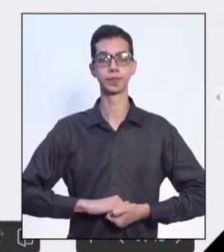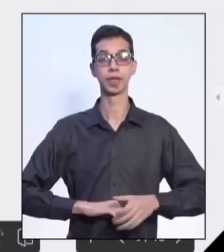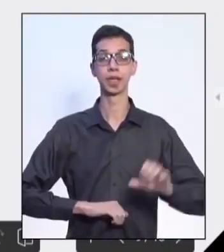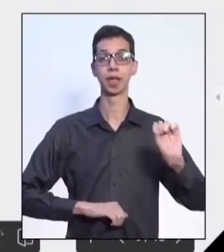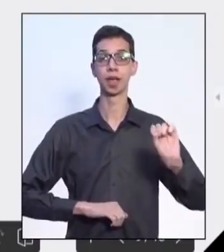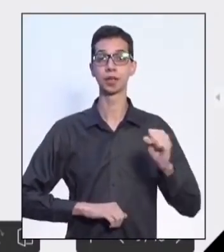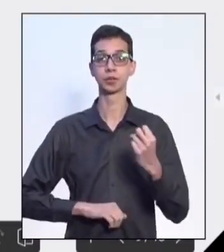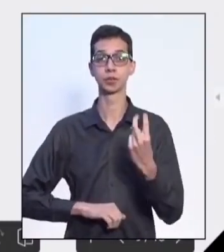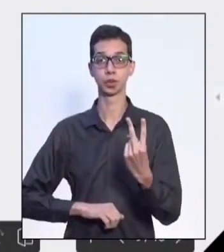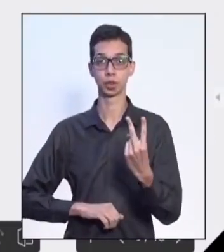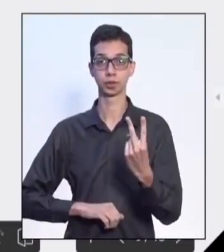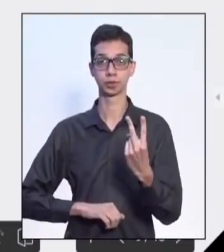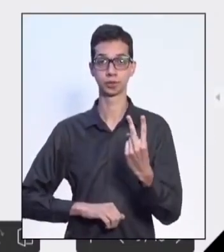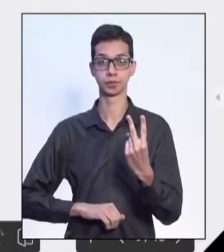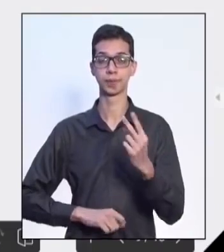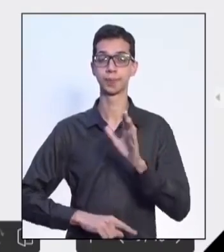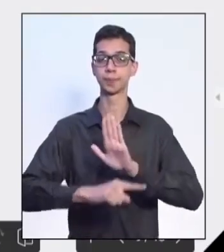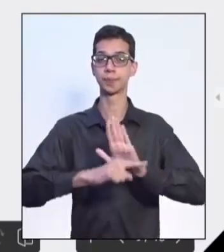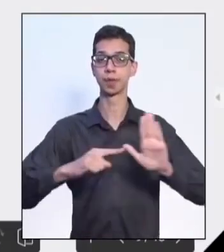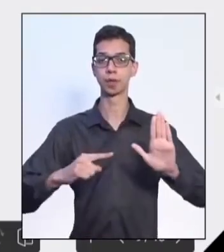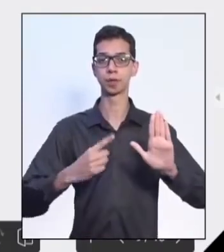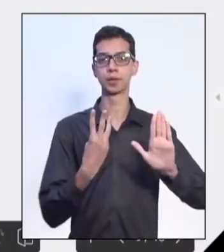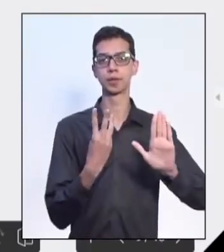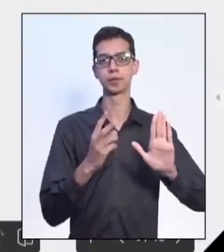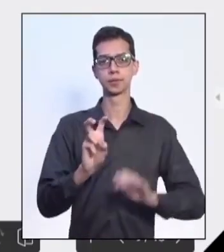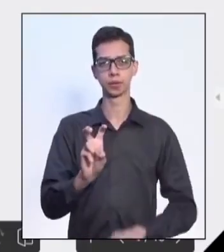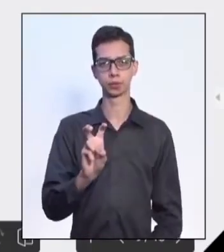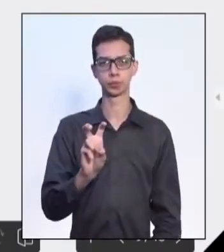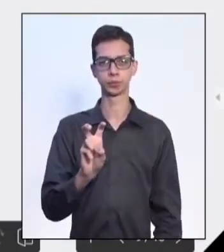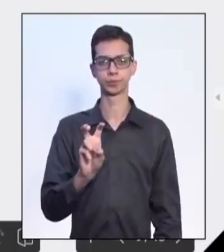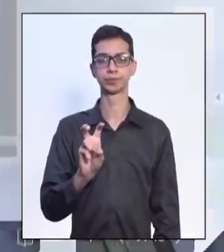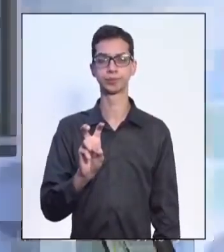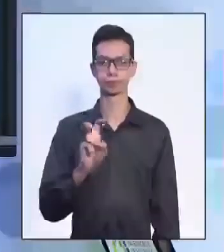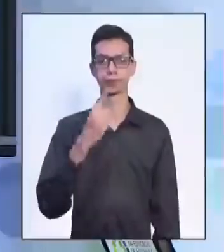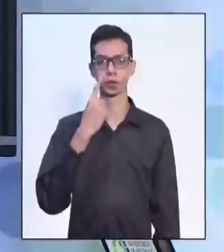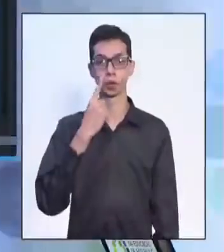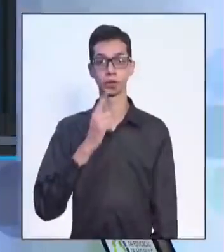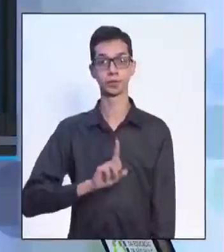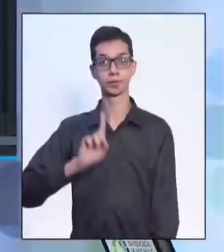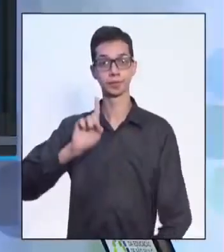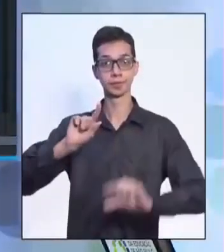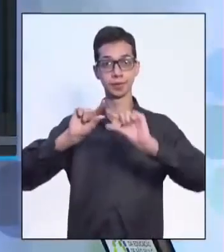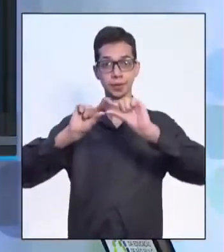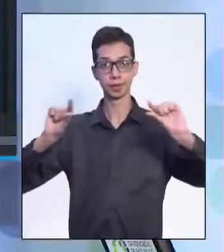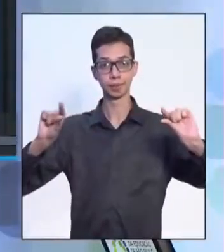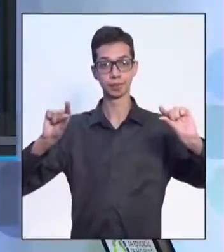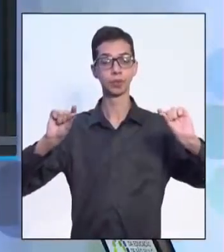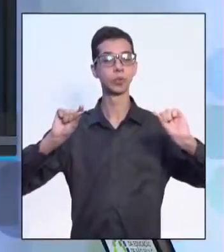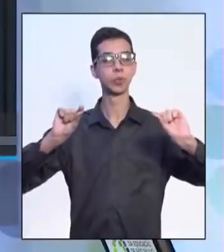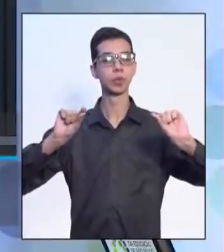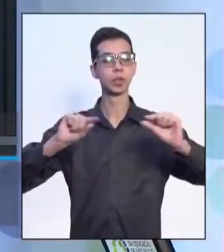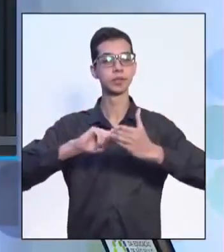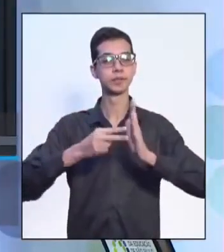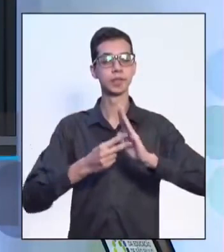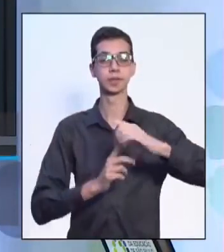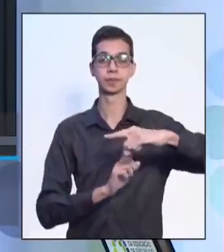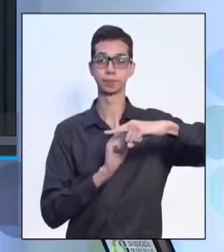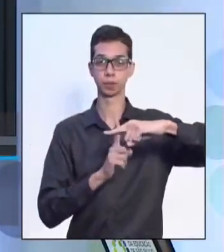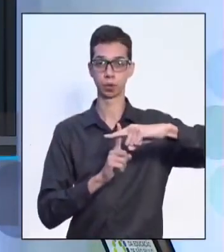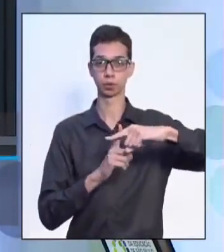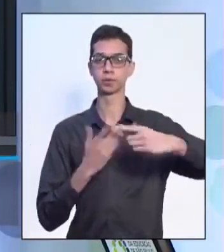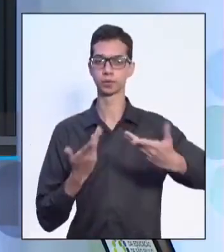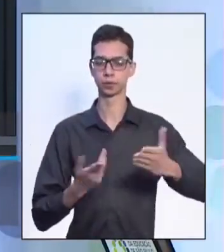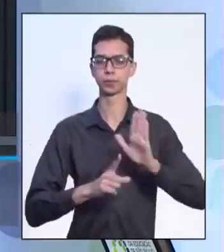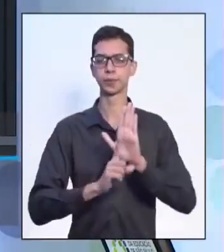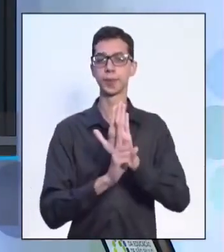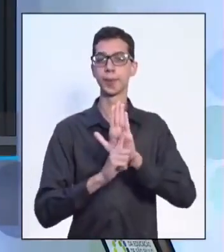S2 deu menos 35. Como lá em cima o sinal está dizendo que é positivo, mas com